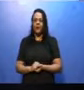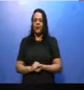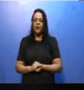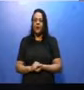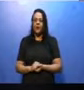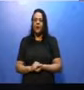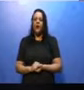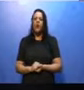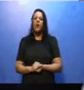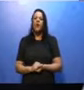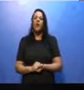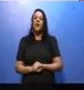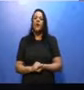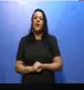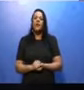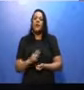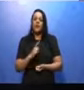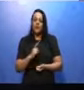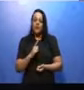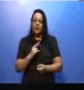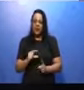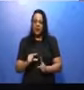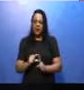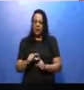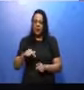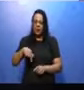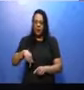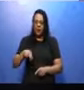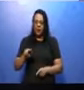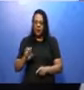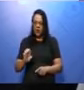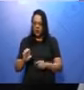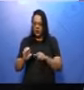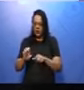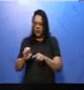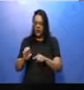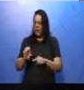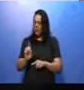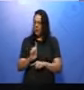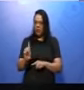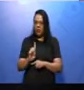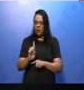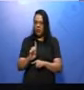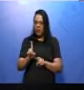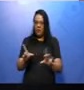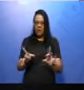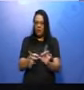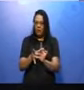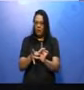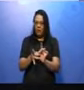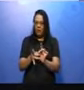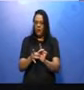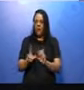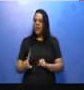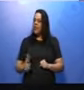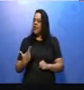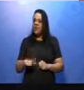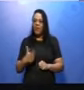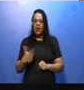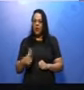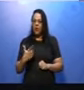que. Aliás, nós temos o que, mas não como conjunção integrante. E nem o se. Mas por